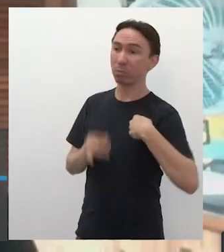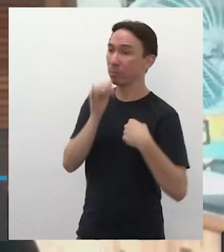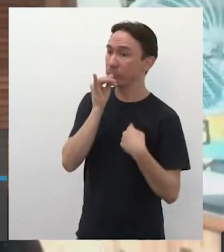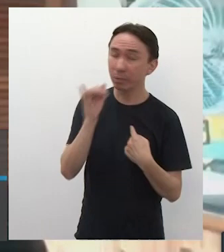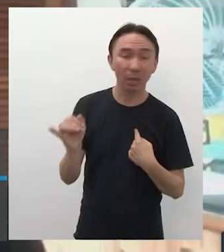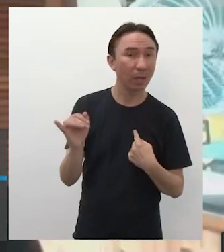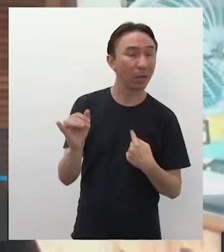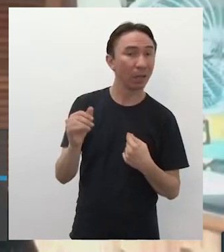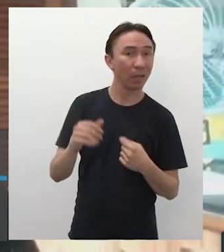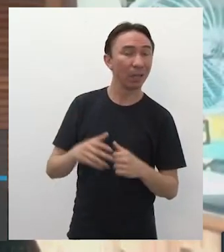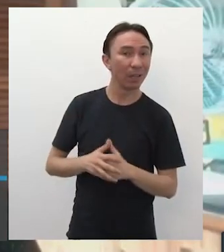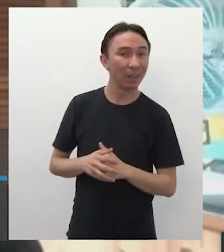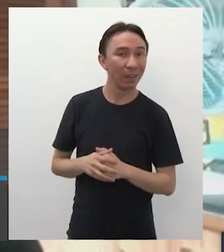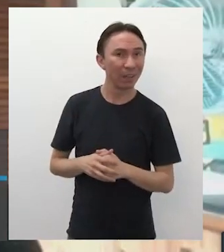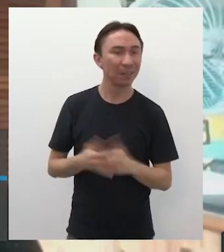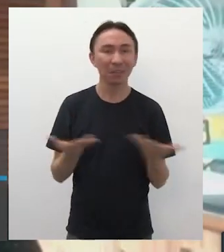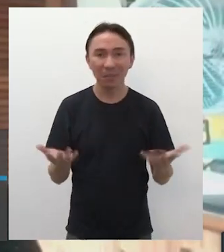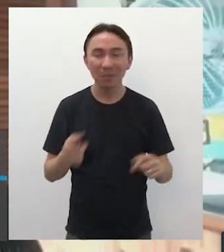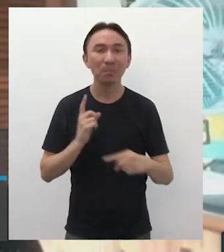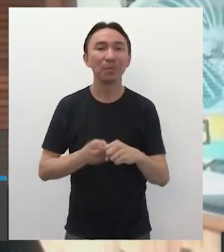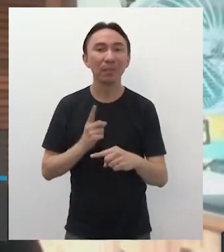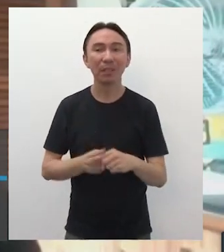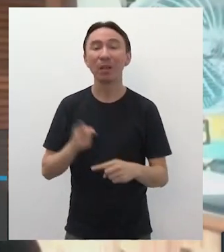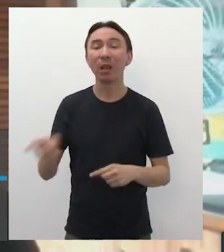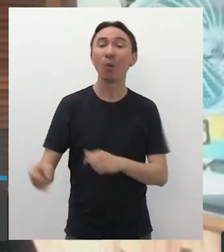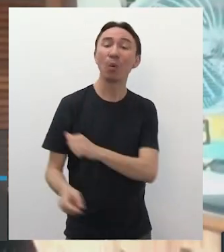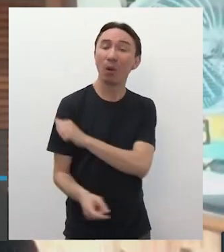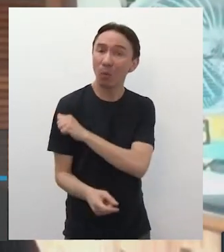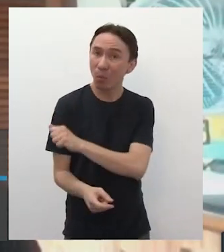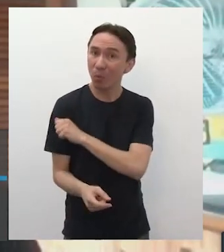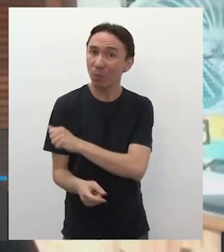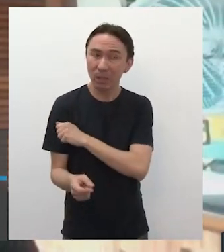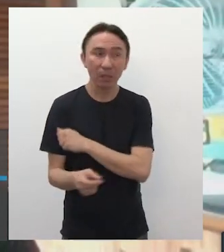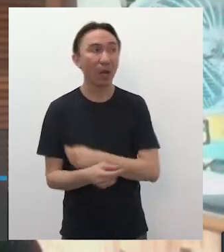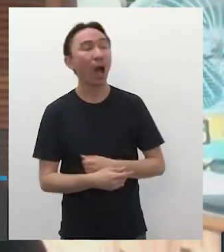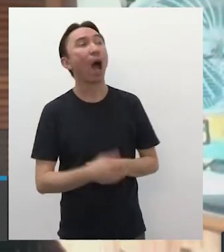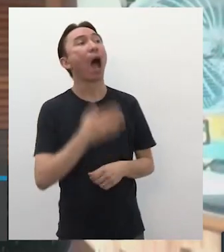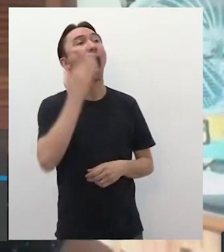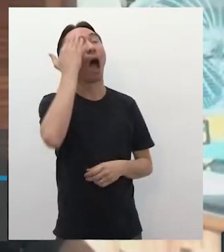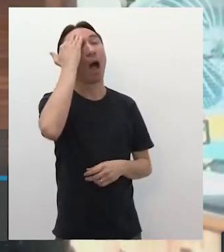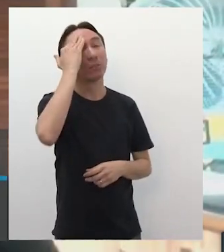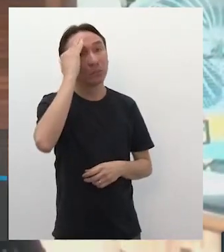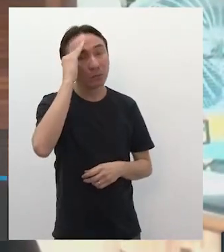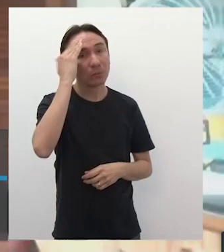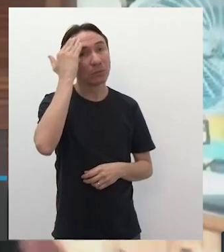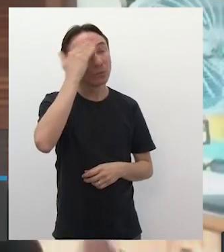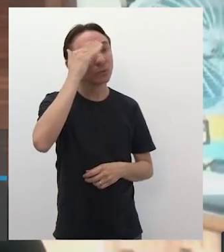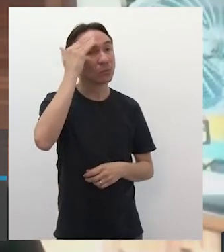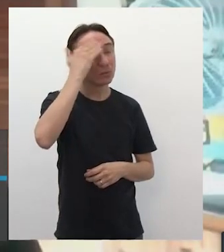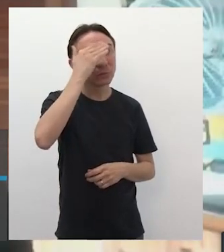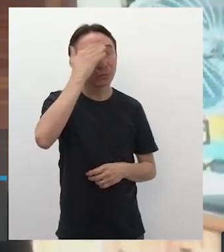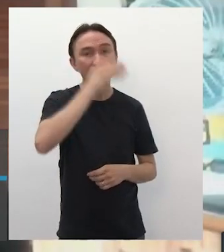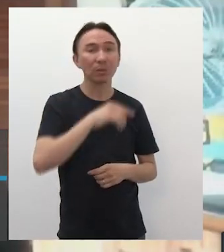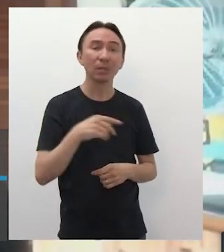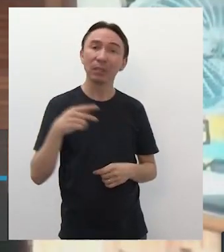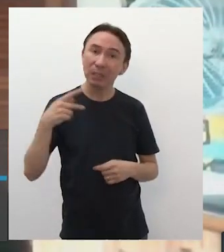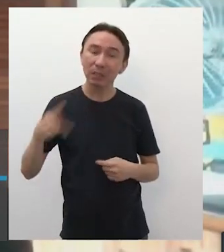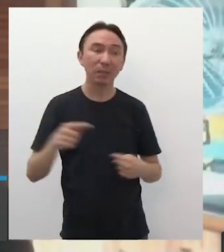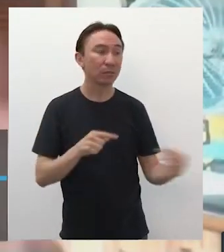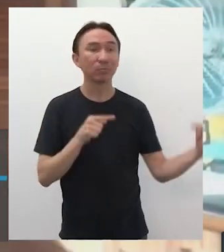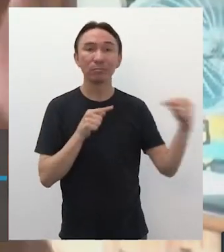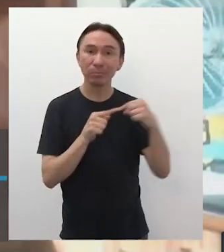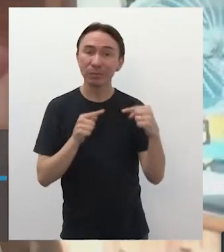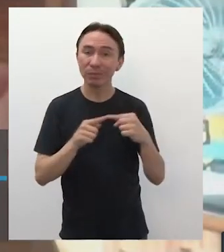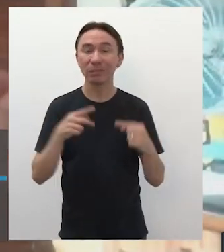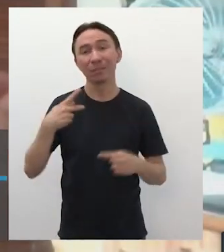meu aluno, minha aluna, a de fato colocar em prática, né, essas características do respeito,